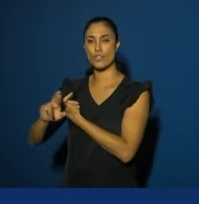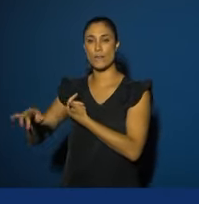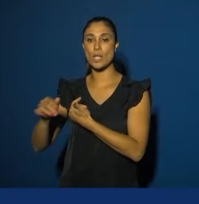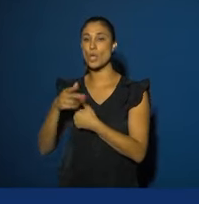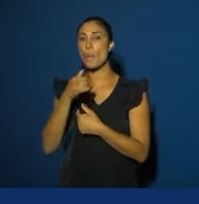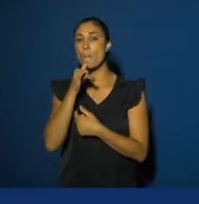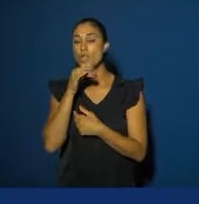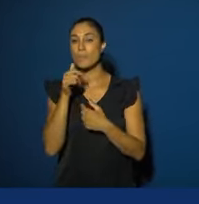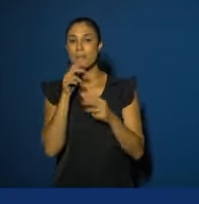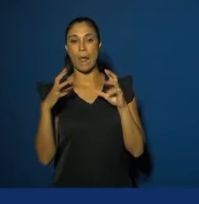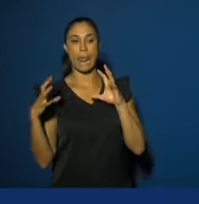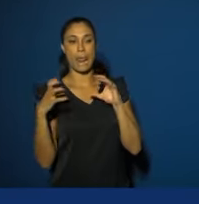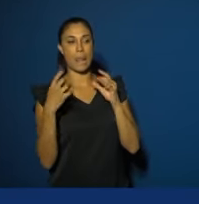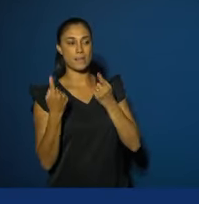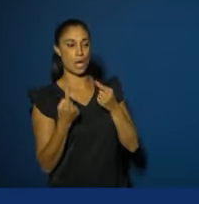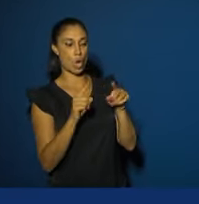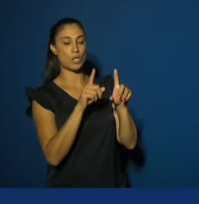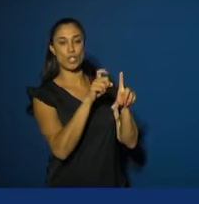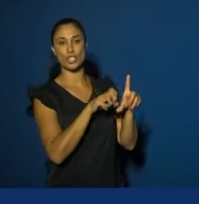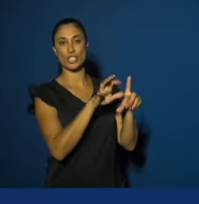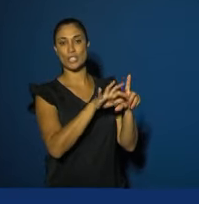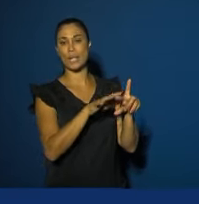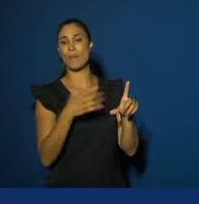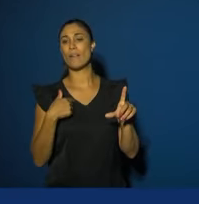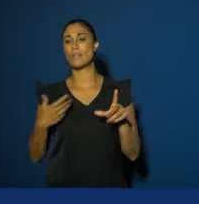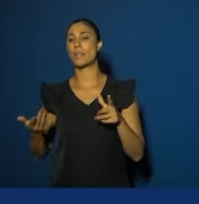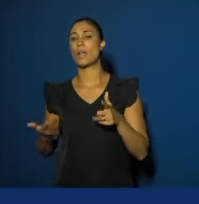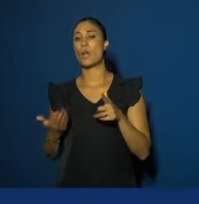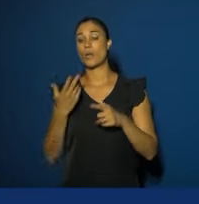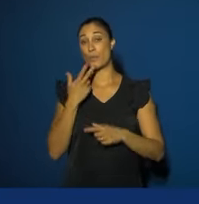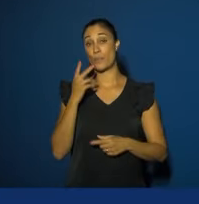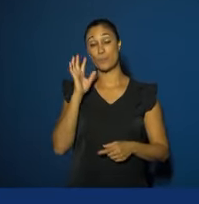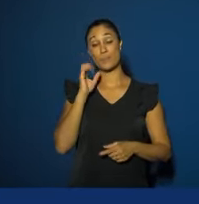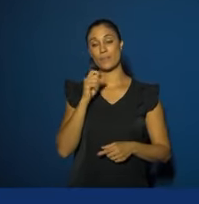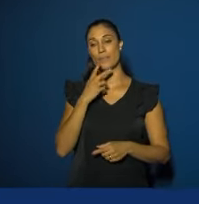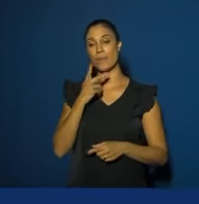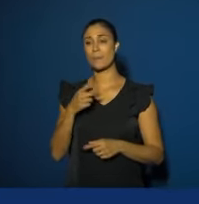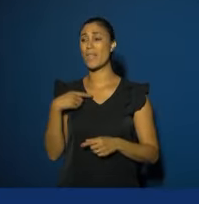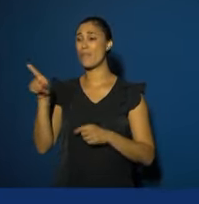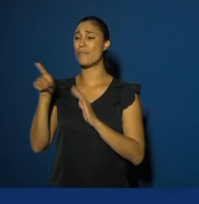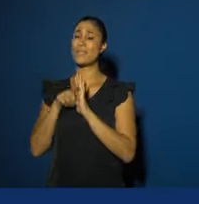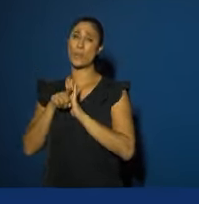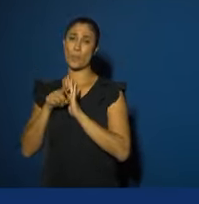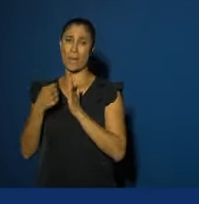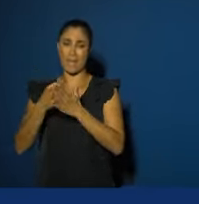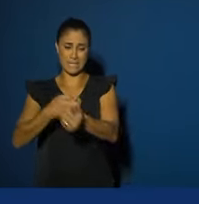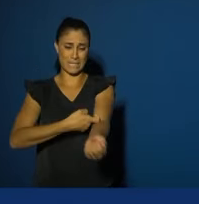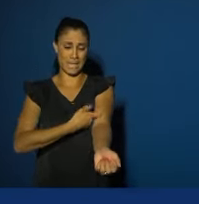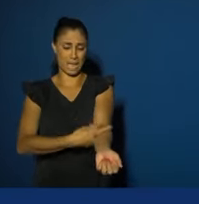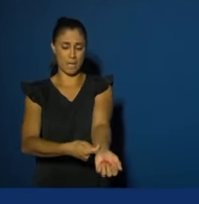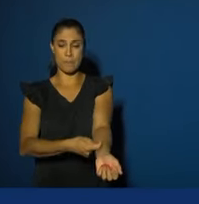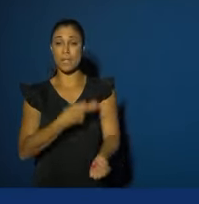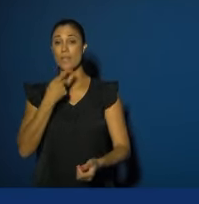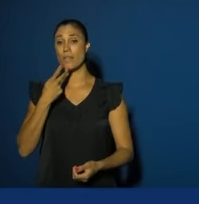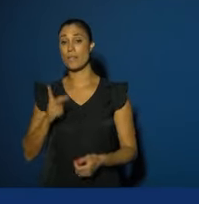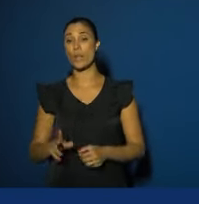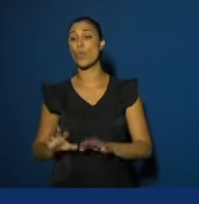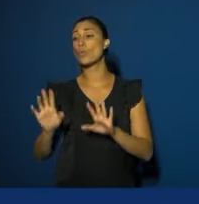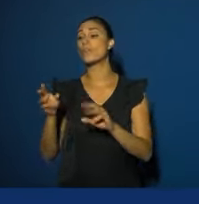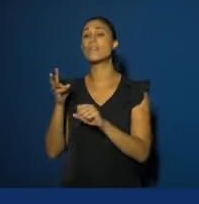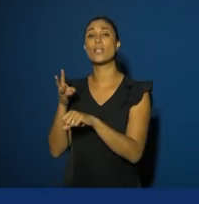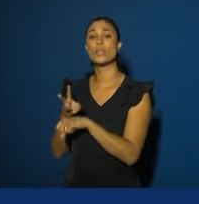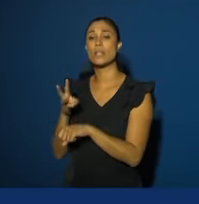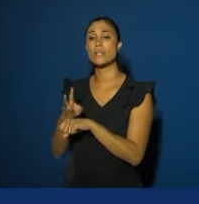pode brigar com o digital ela não pode falar assim agora mesmo eu vi uma pessoa falando Ah eu fui fazer um exame e falou assim não o que você pôs no